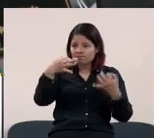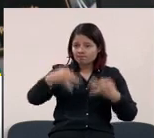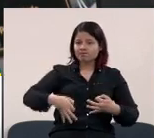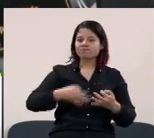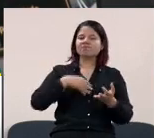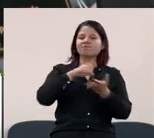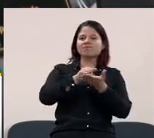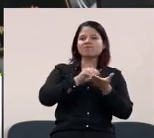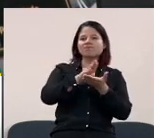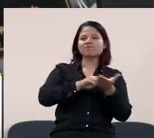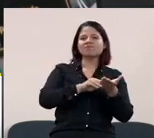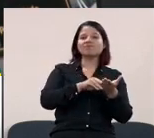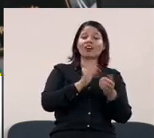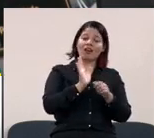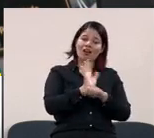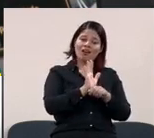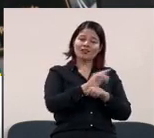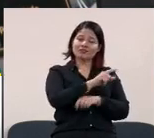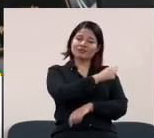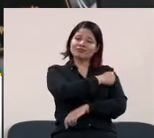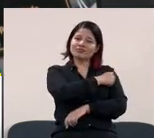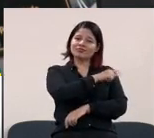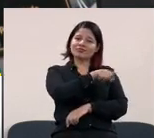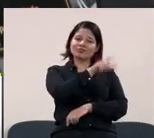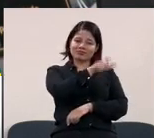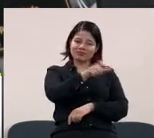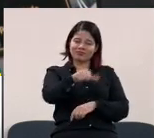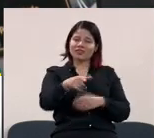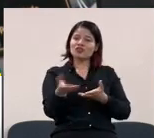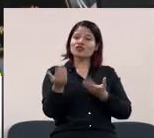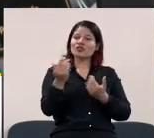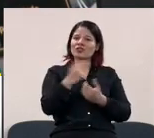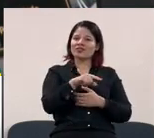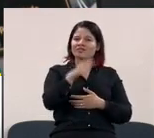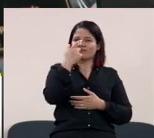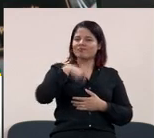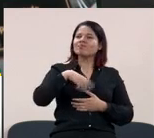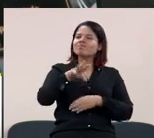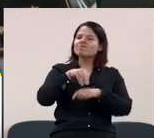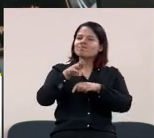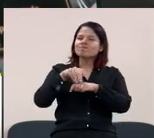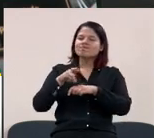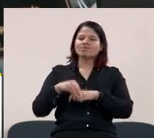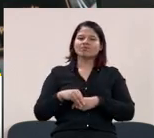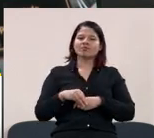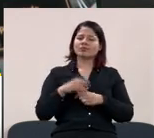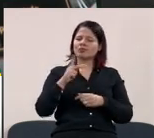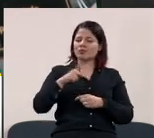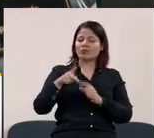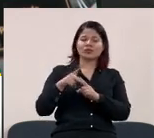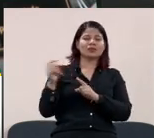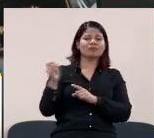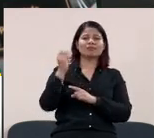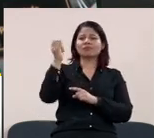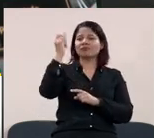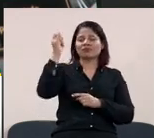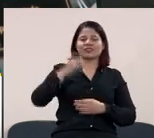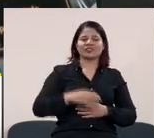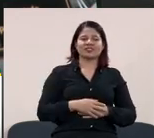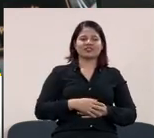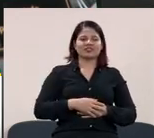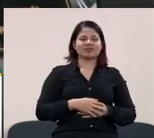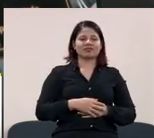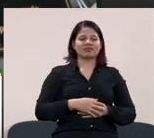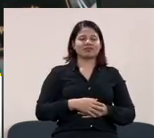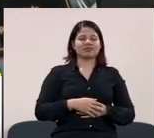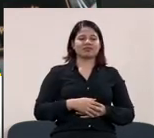é muito importante na formação do caráter do ser humano o professor. Assim como o pai, o professor também é. Então, deputado